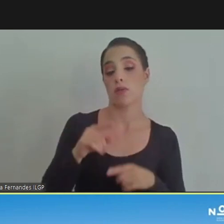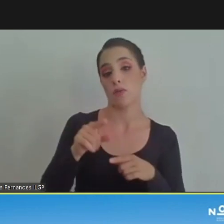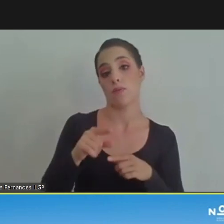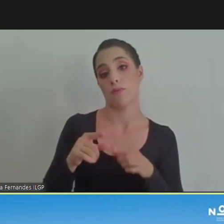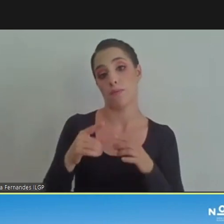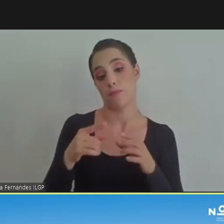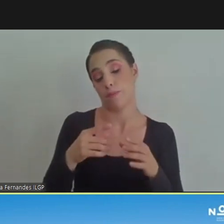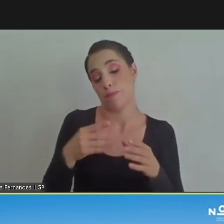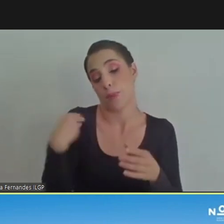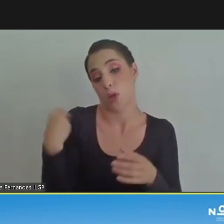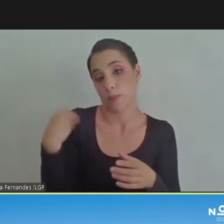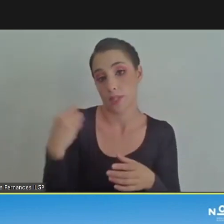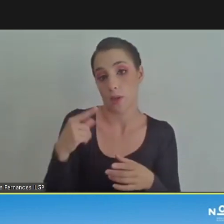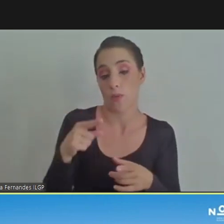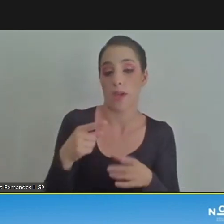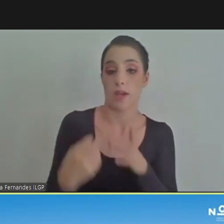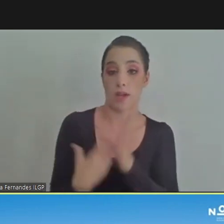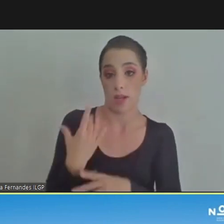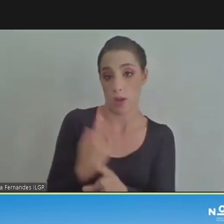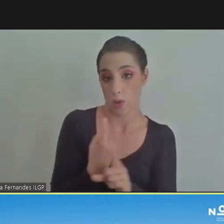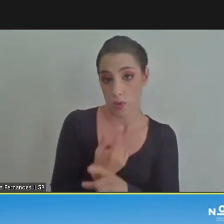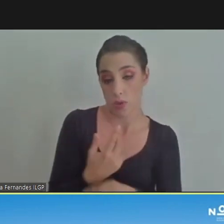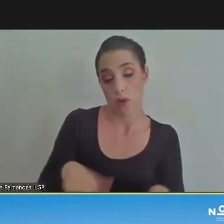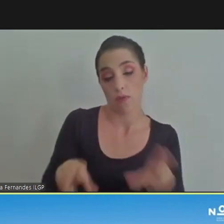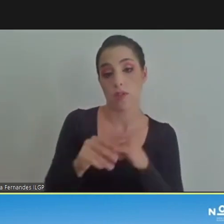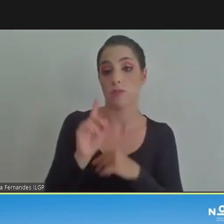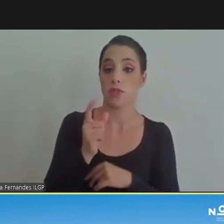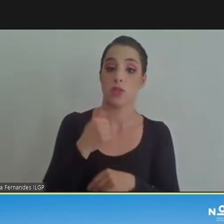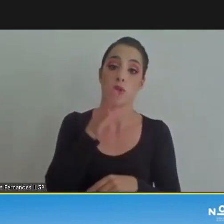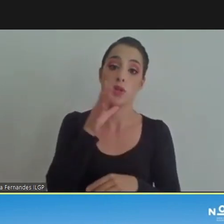de inovar. E por isso eu digo confiança e inovação constante.